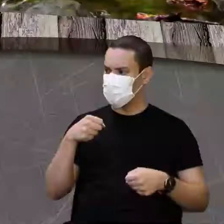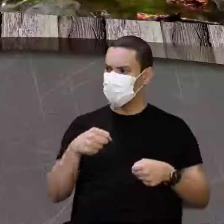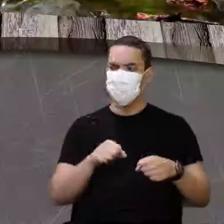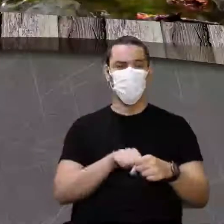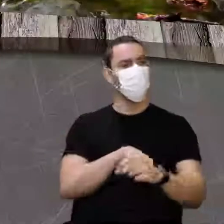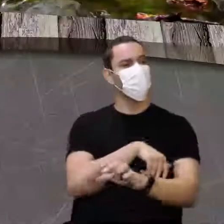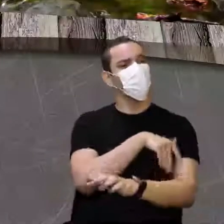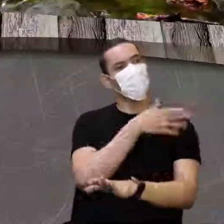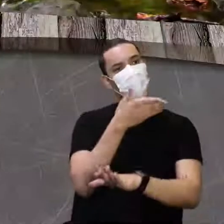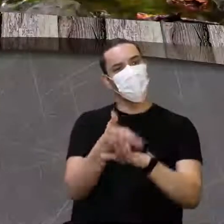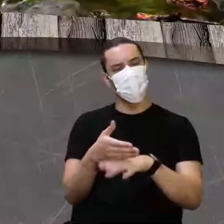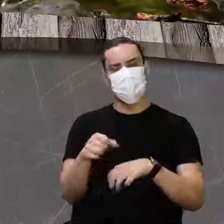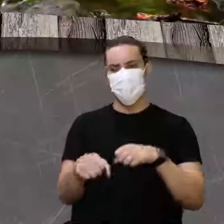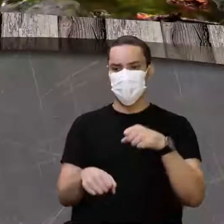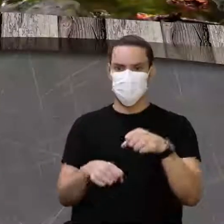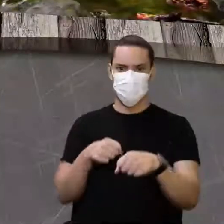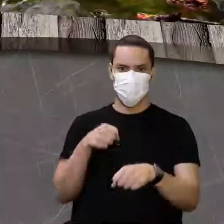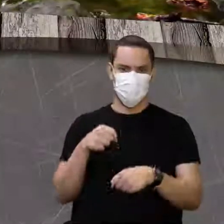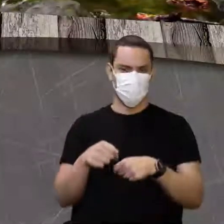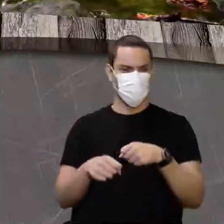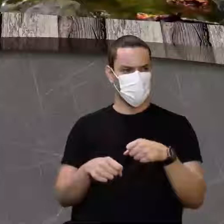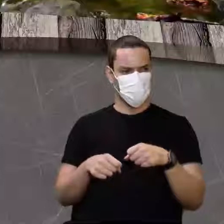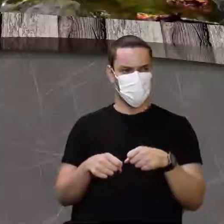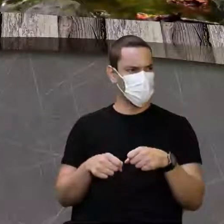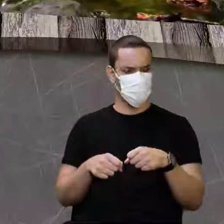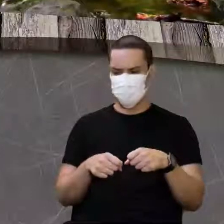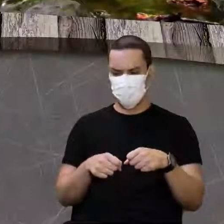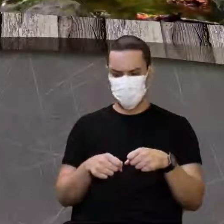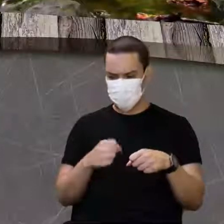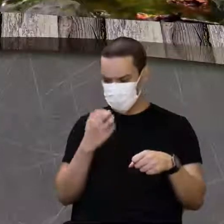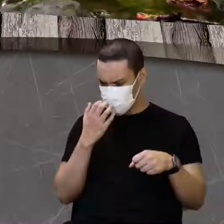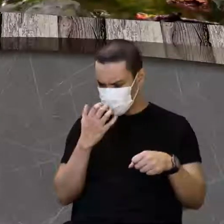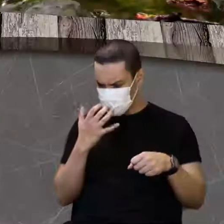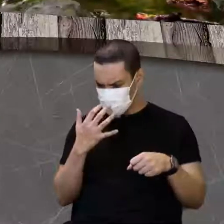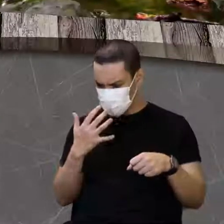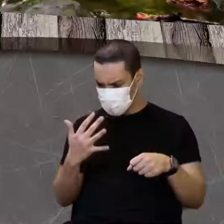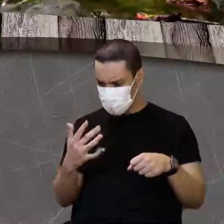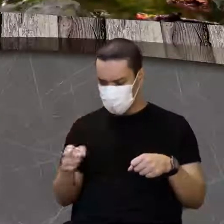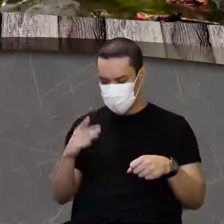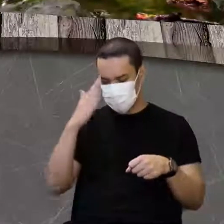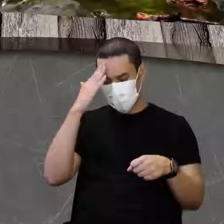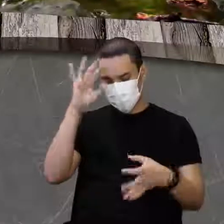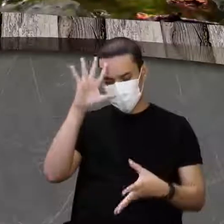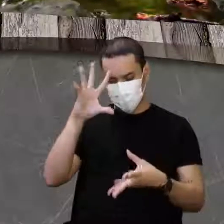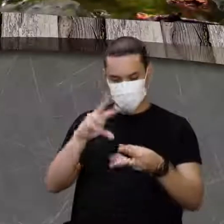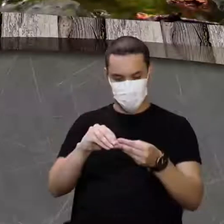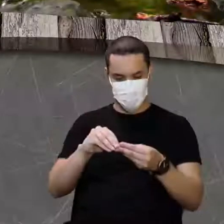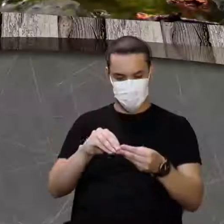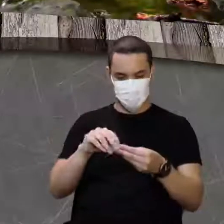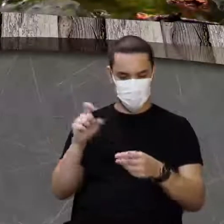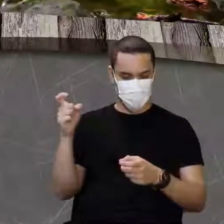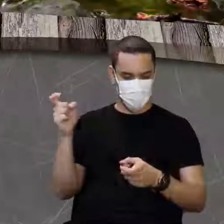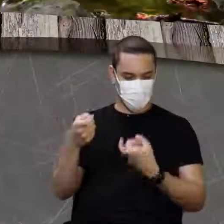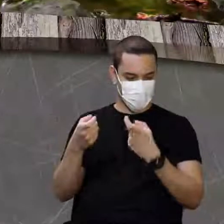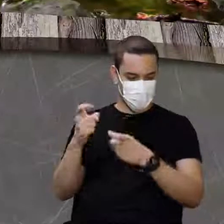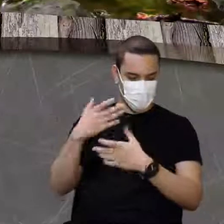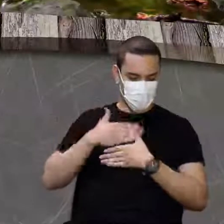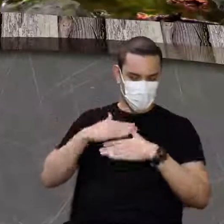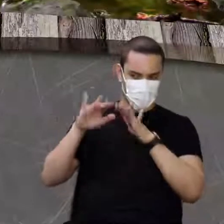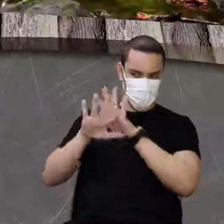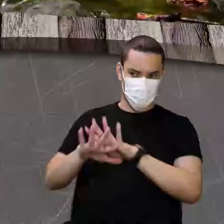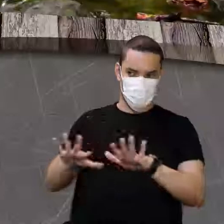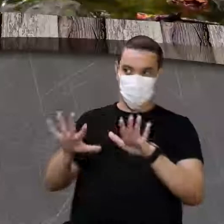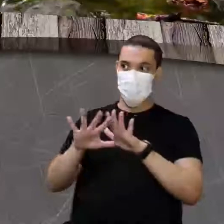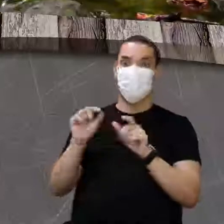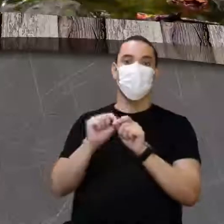caminhando. E aí, quando elas passam numa árvore, elas sentem o cheiro, elas sabem que ali tem preguiça. E elas ficam fazendo a